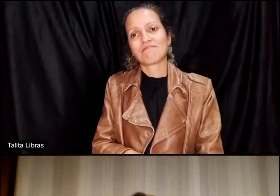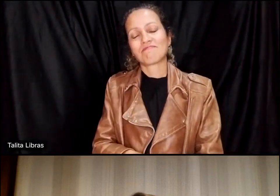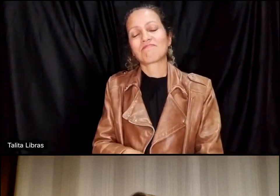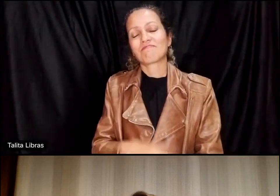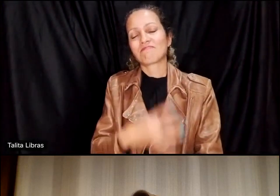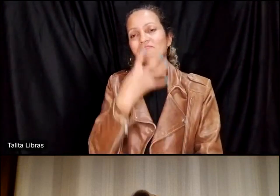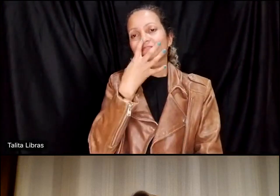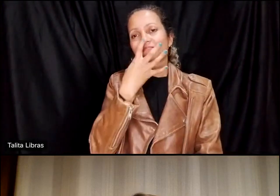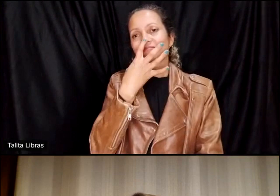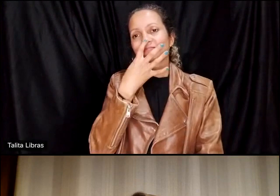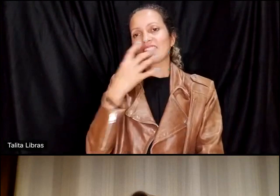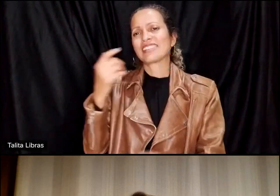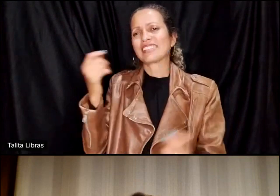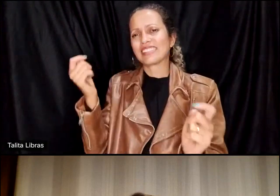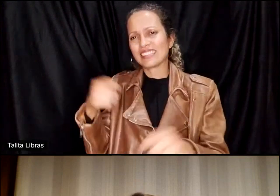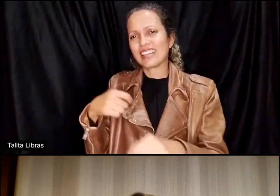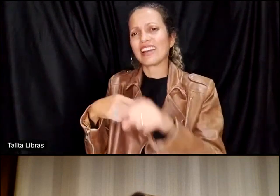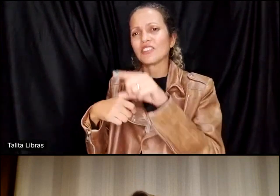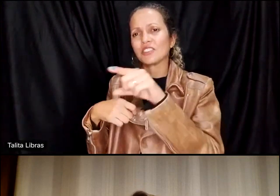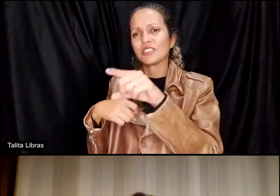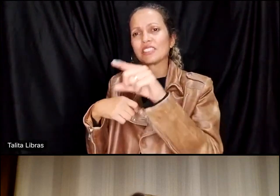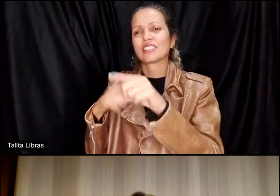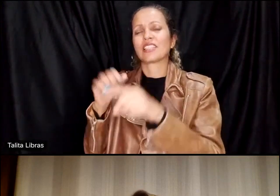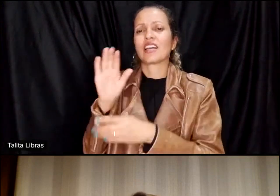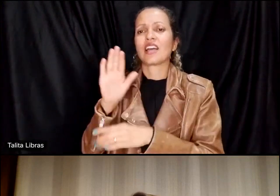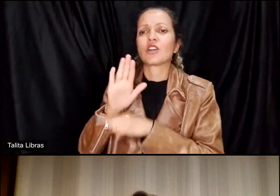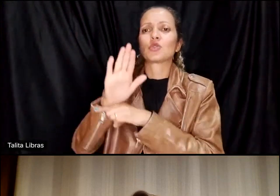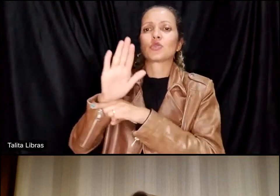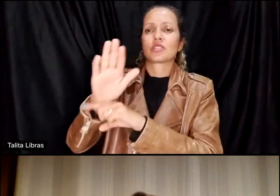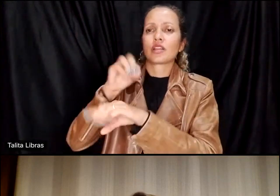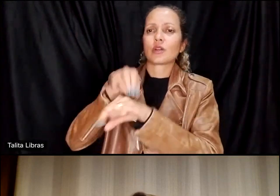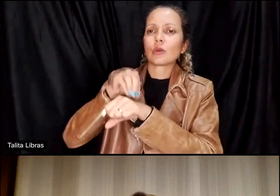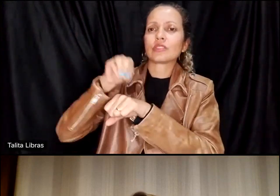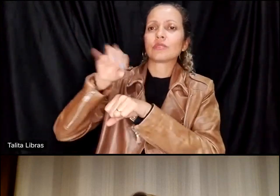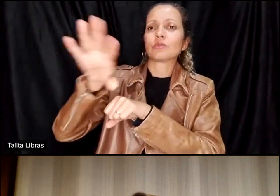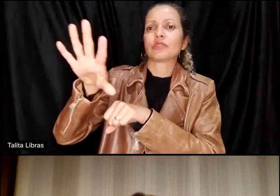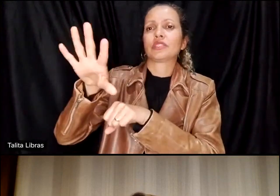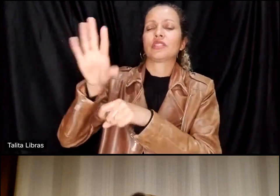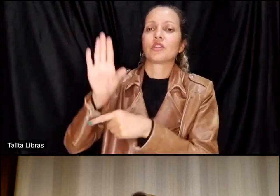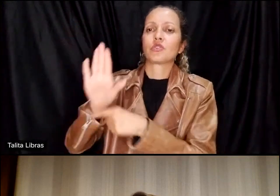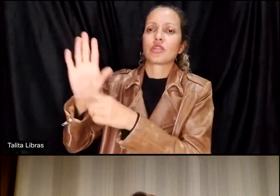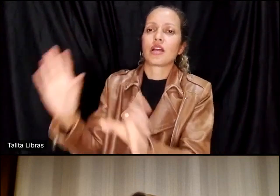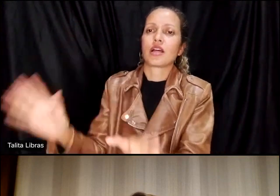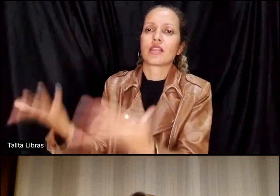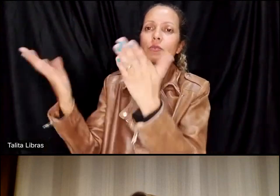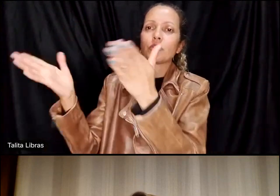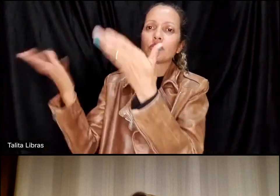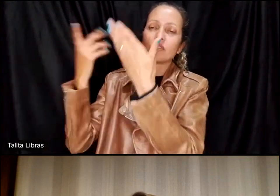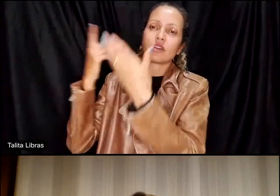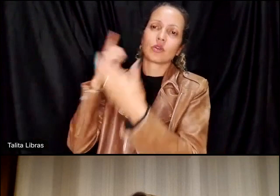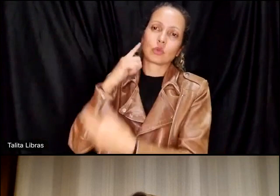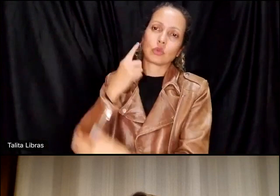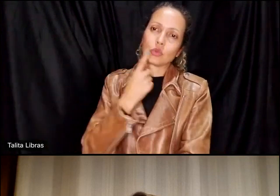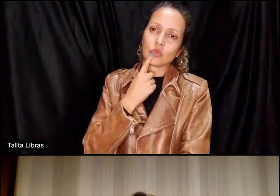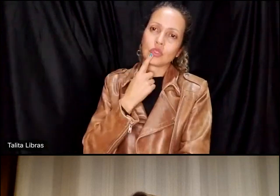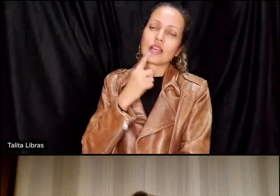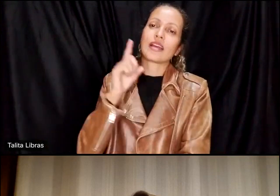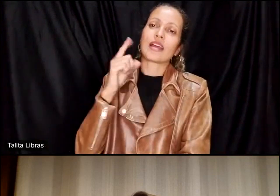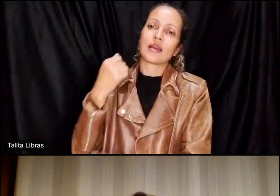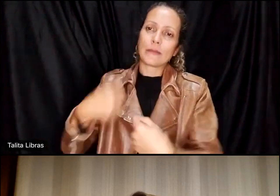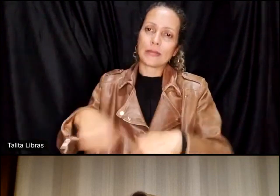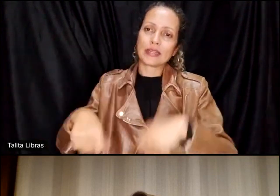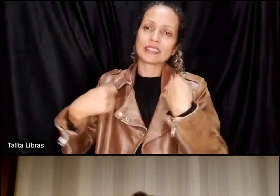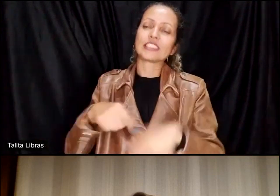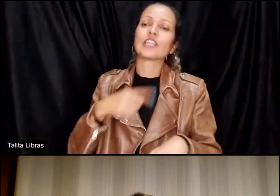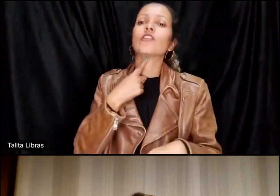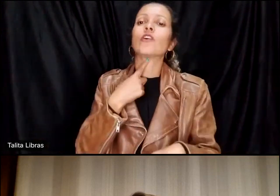para ajudar, para contribuir e estar junto com eles. é só ter força de vontade mesmo, né?